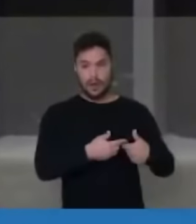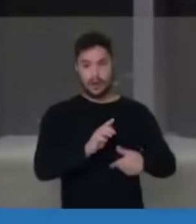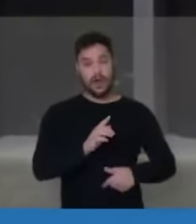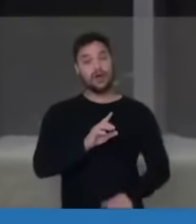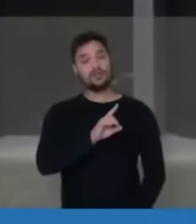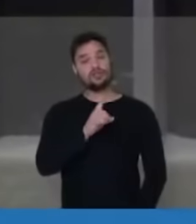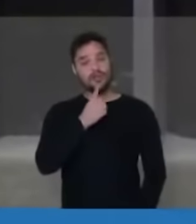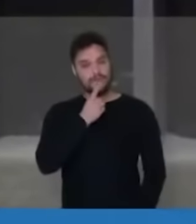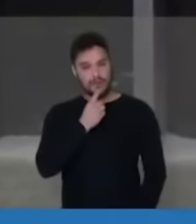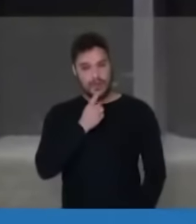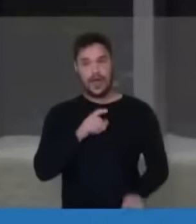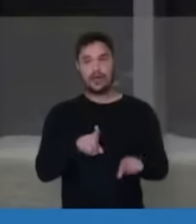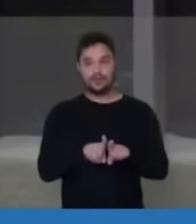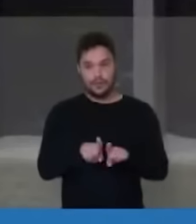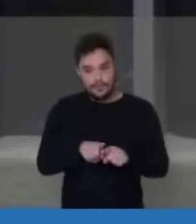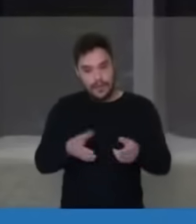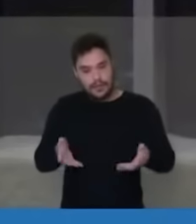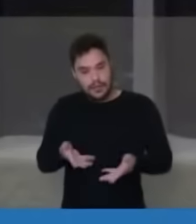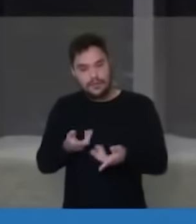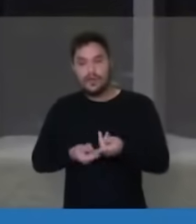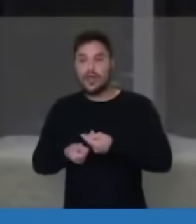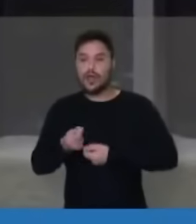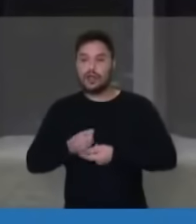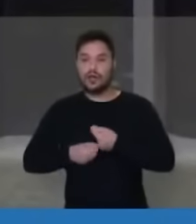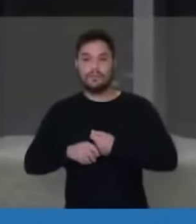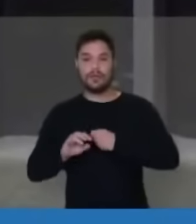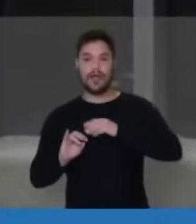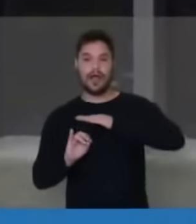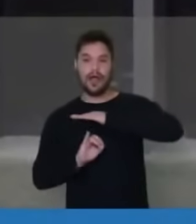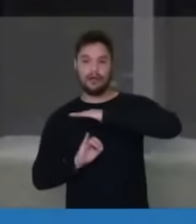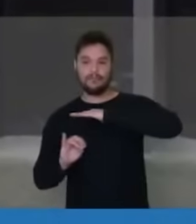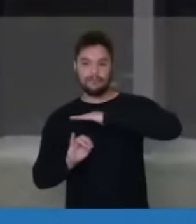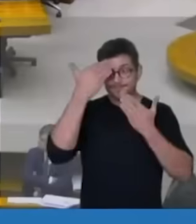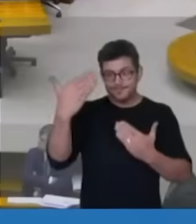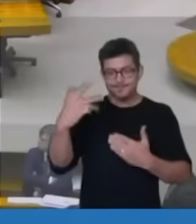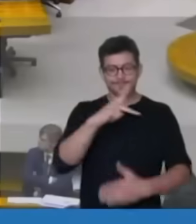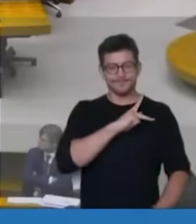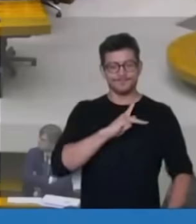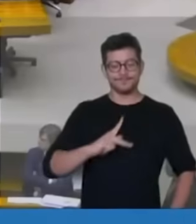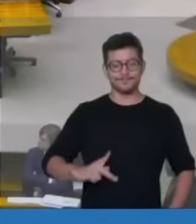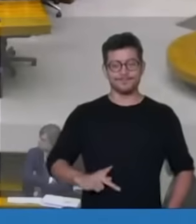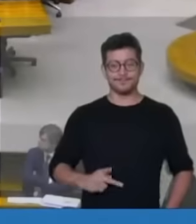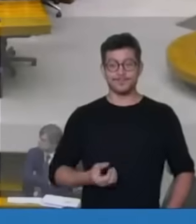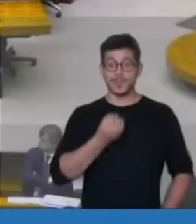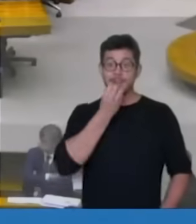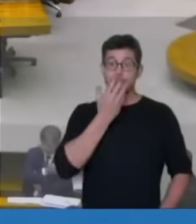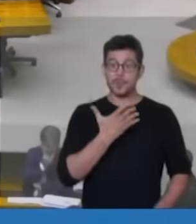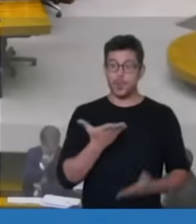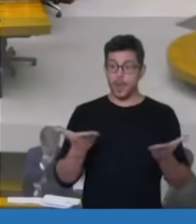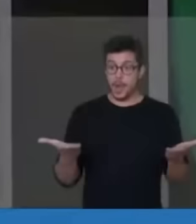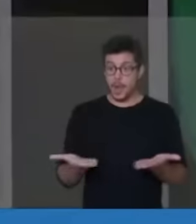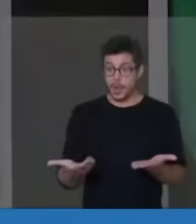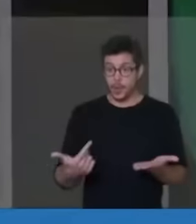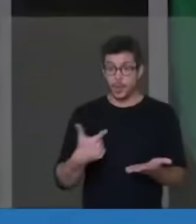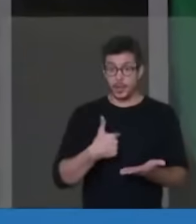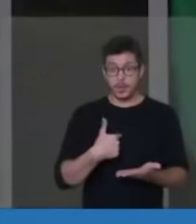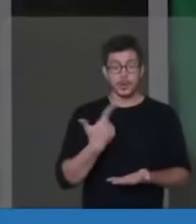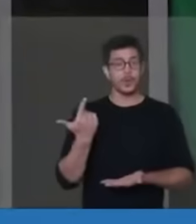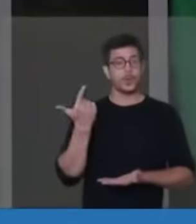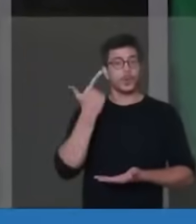Feriado representa a economia, inclusive informal, muito dinamizada. Tenho a minha palavra, que me foi cortada